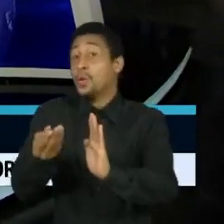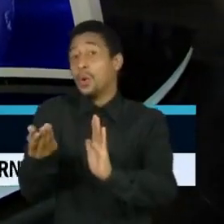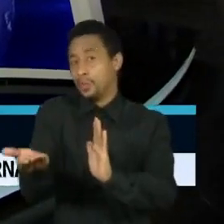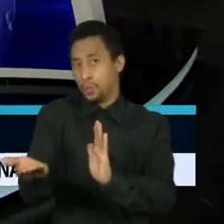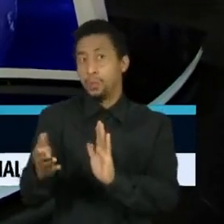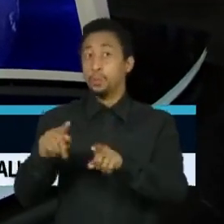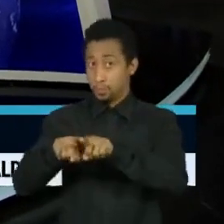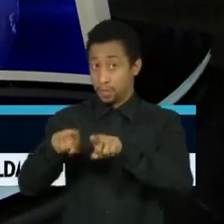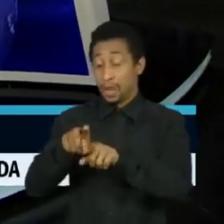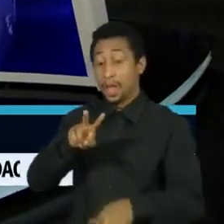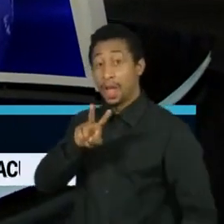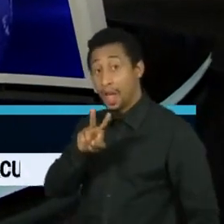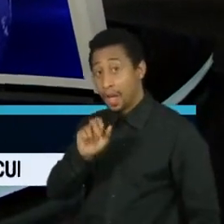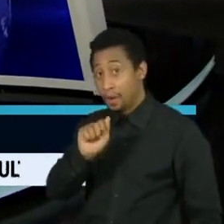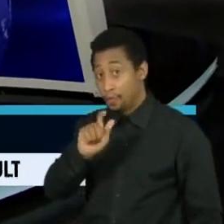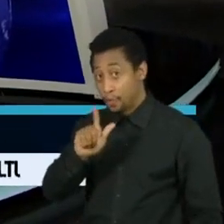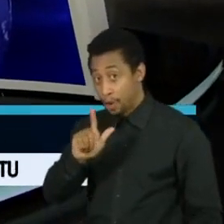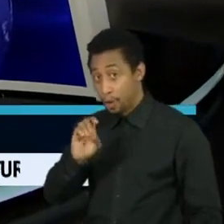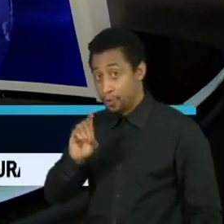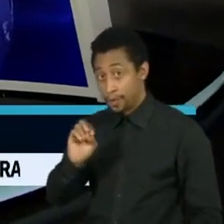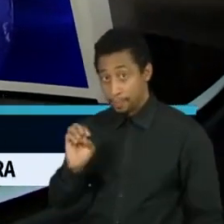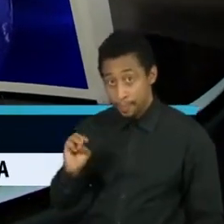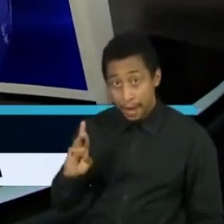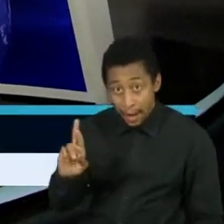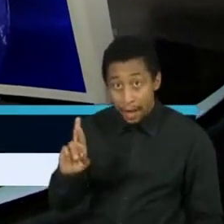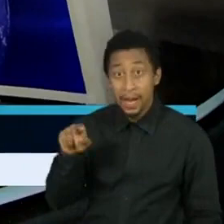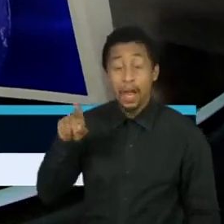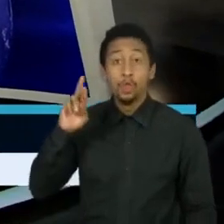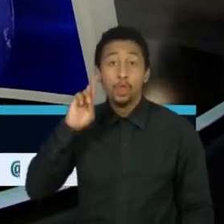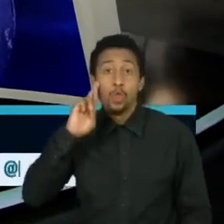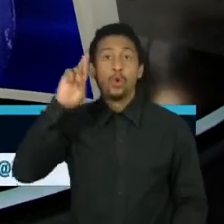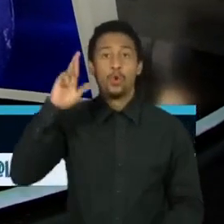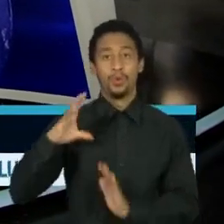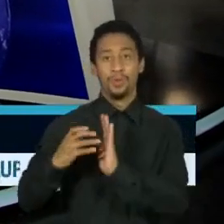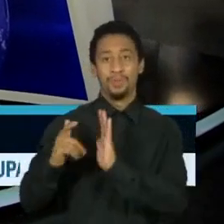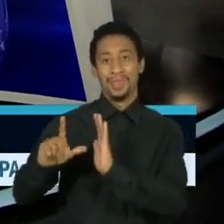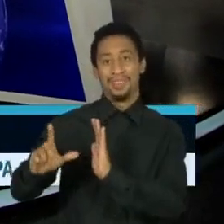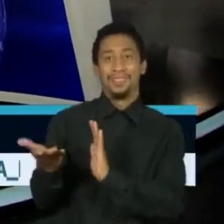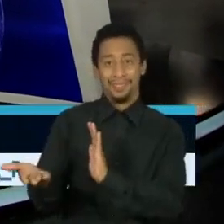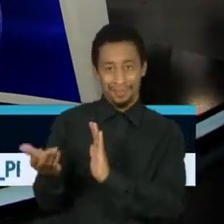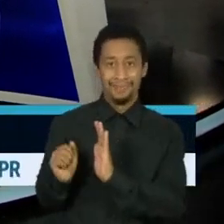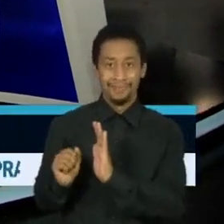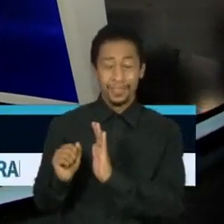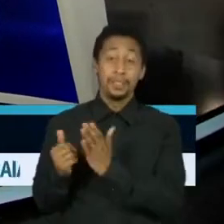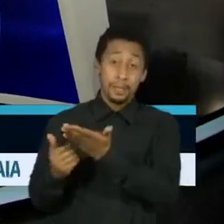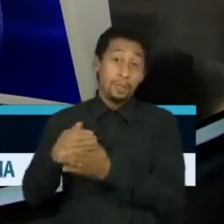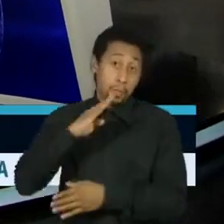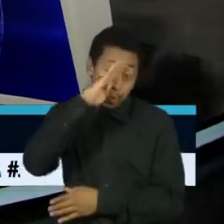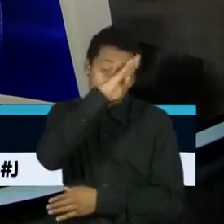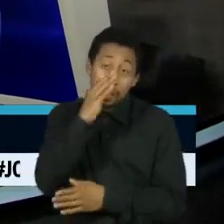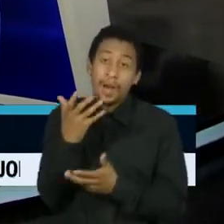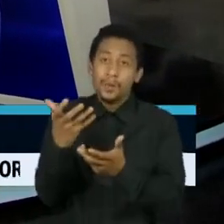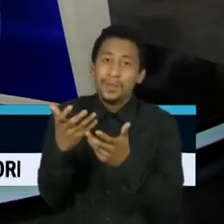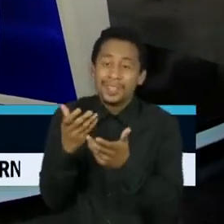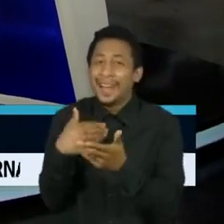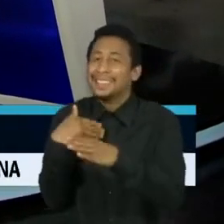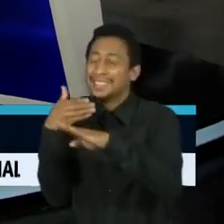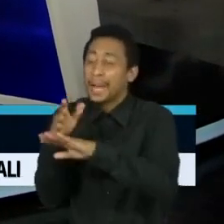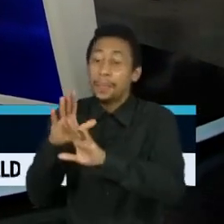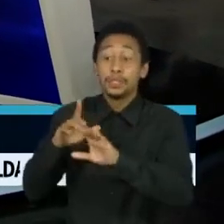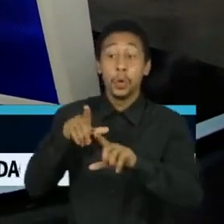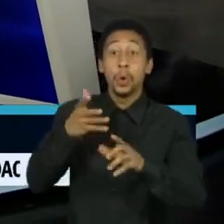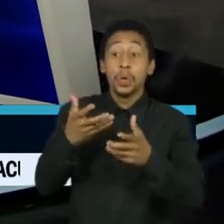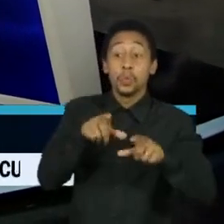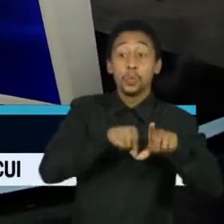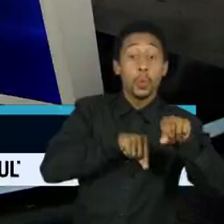tem outros partidos com donos, né? Bolsonaro, para entrar, ele está querendo meio que uma porteira fechada, está querendo, olha, eu vou escolher o que